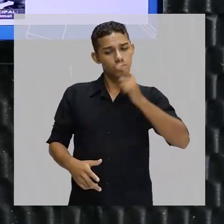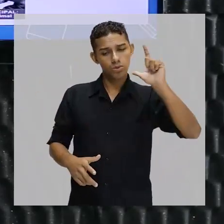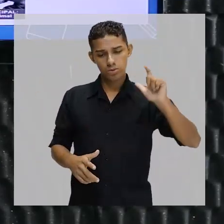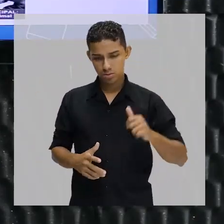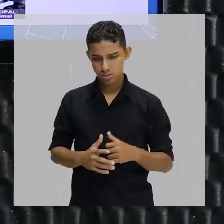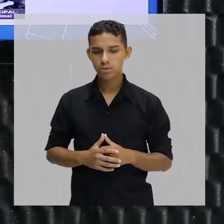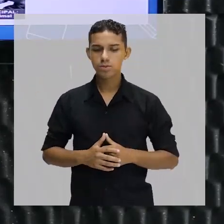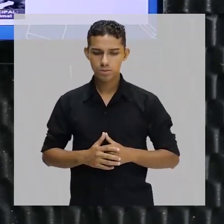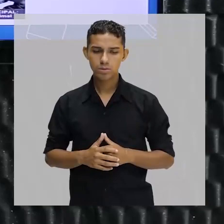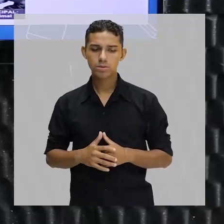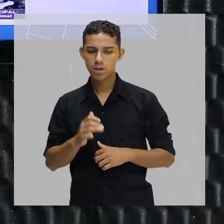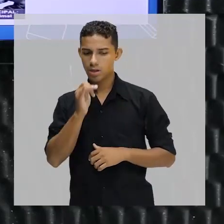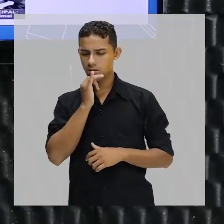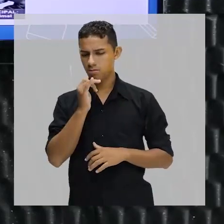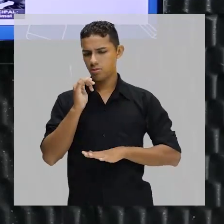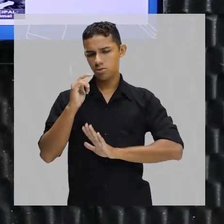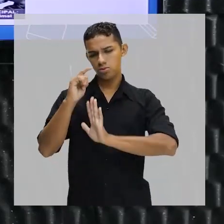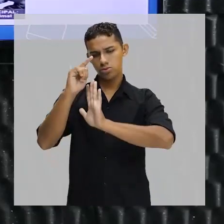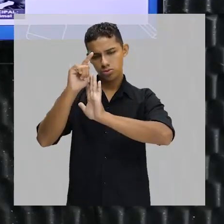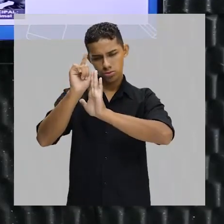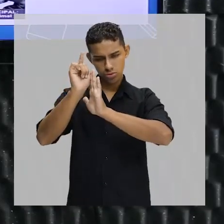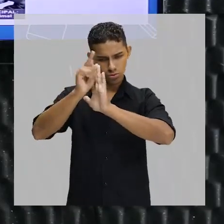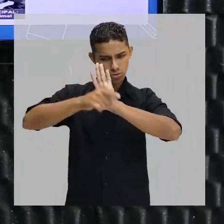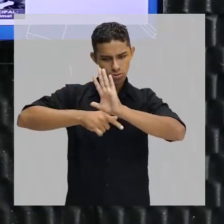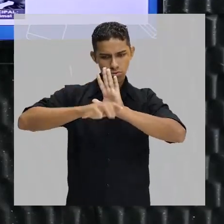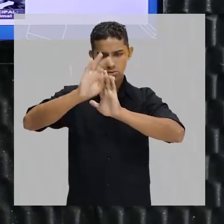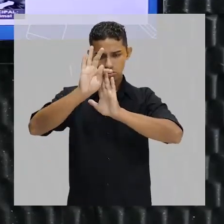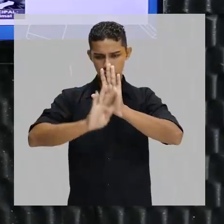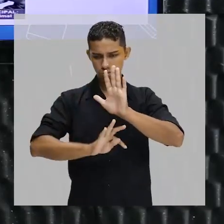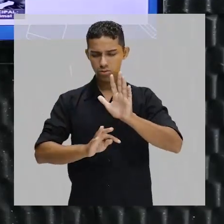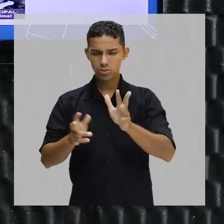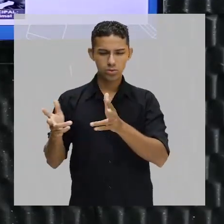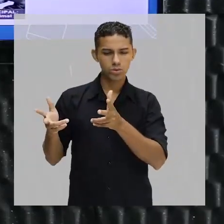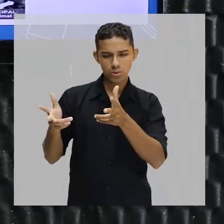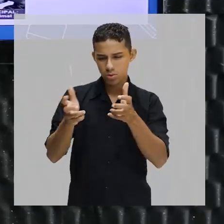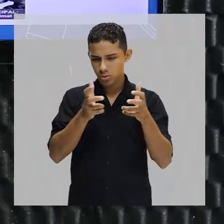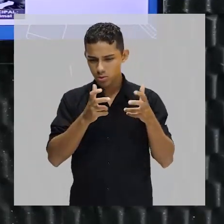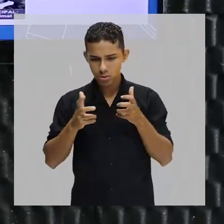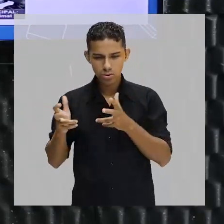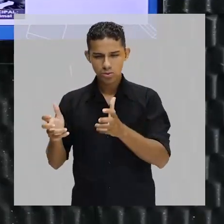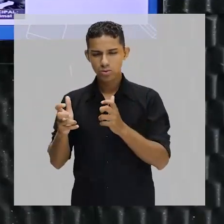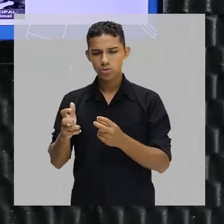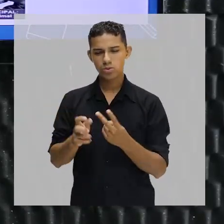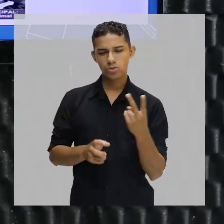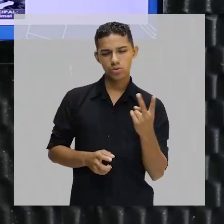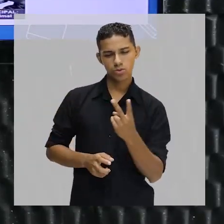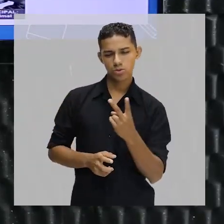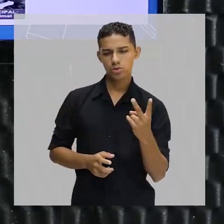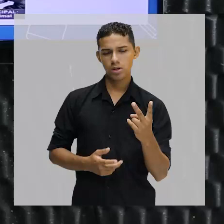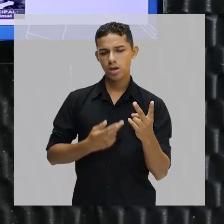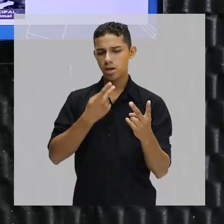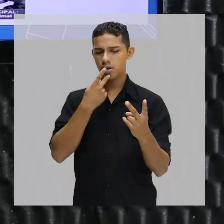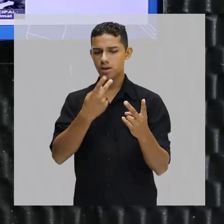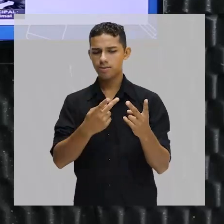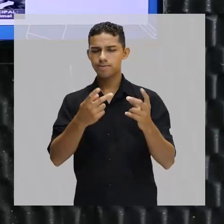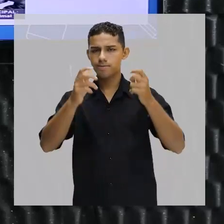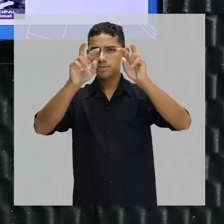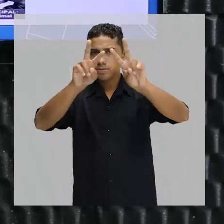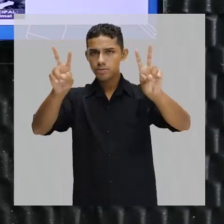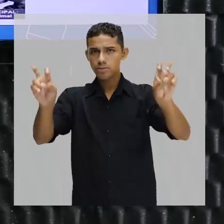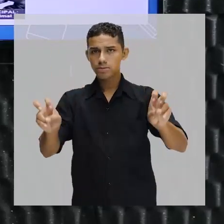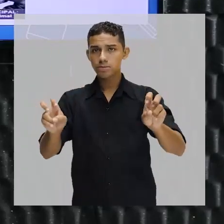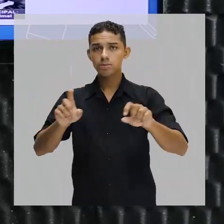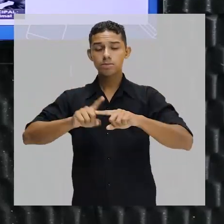Aqui eu tenho um gênero textual. Se vocês perceberem, os dois falam né, sobre o mesmo tema. Só